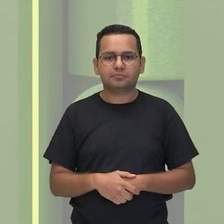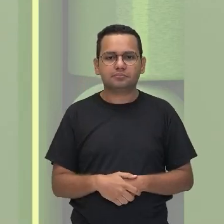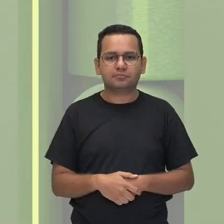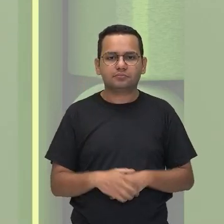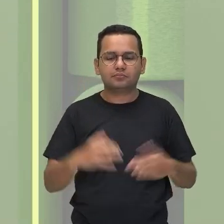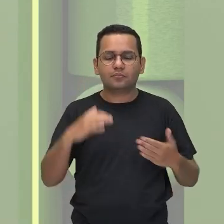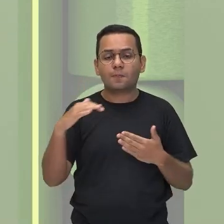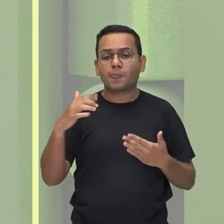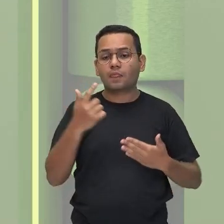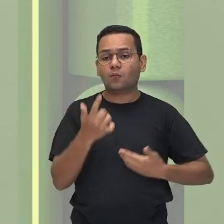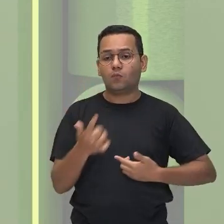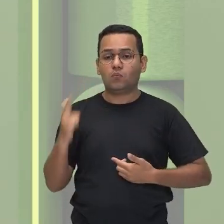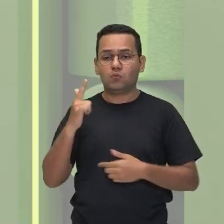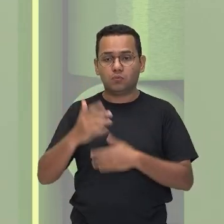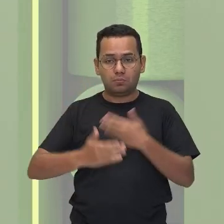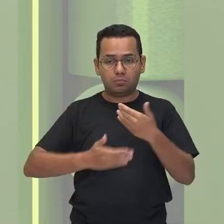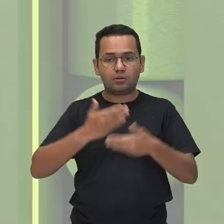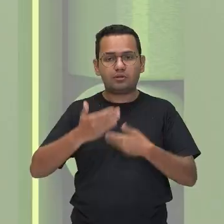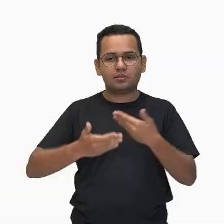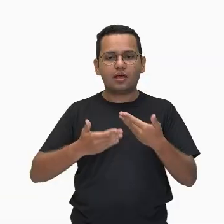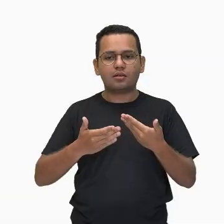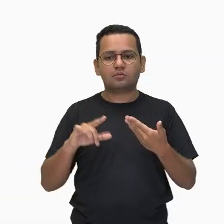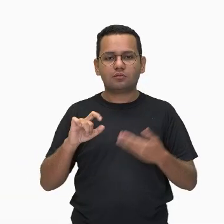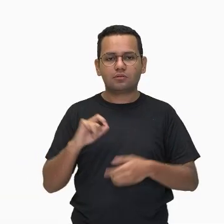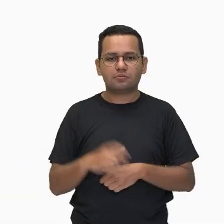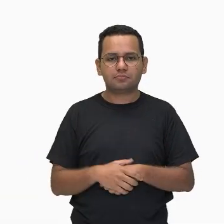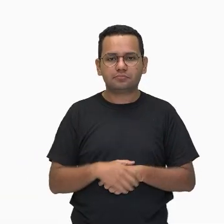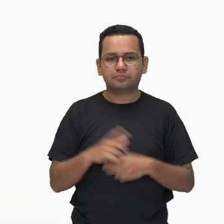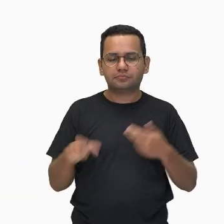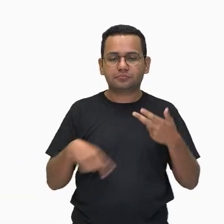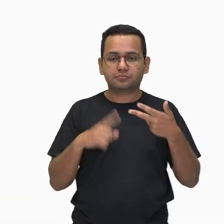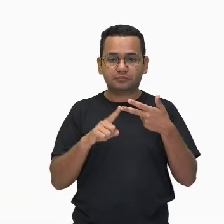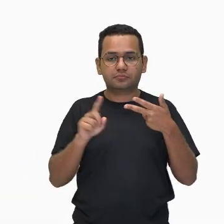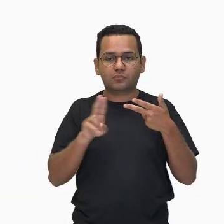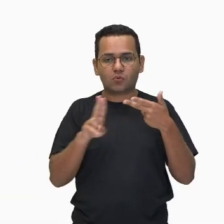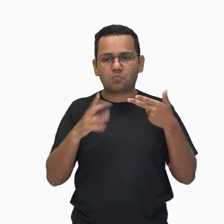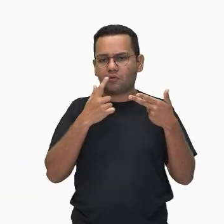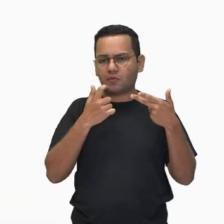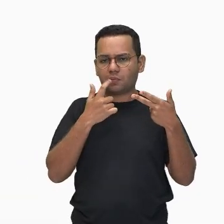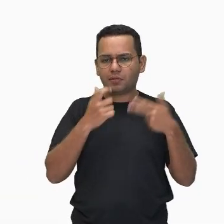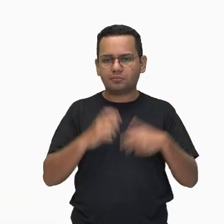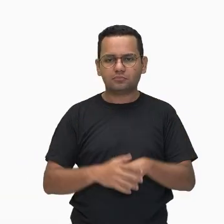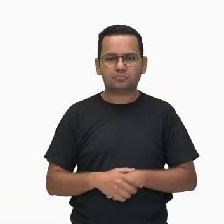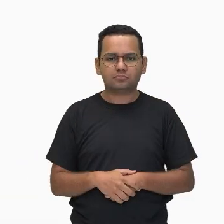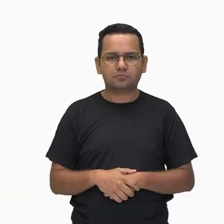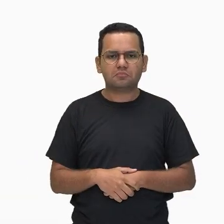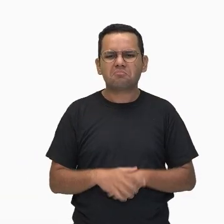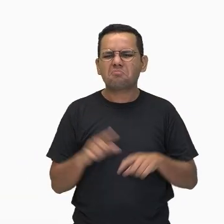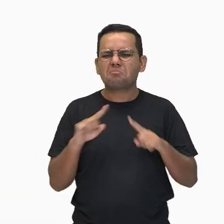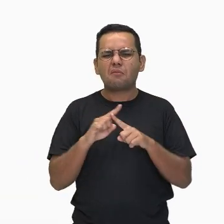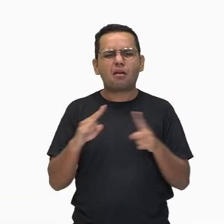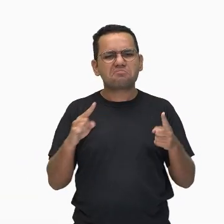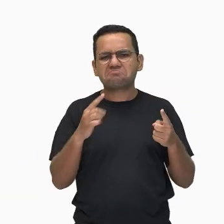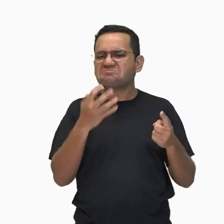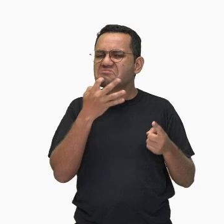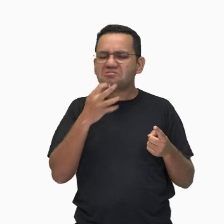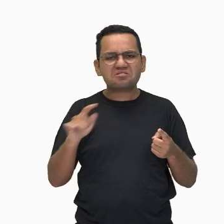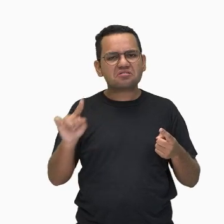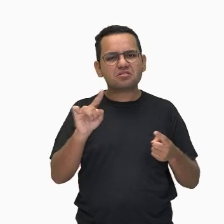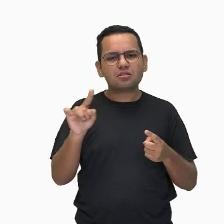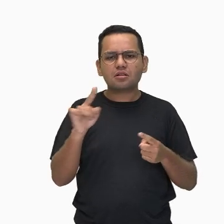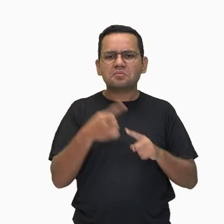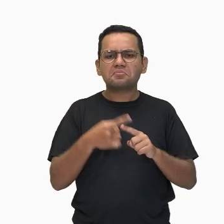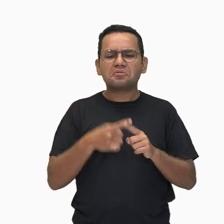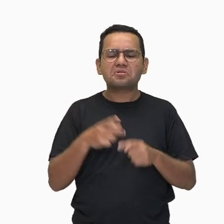outro processo muito utilizado é a centrifugação, mas ele não é tão conhecido porque ele não é muito empregado no nosso